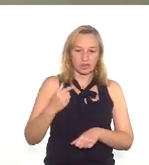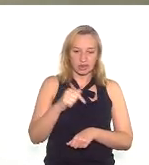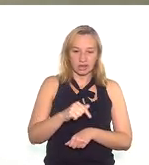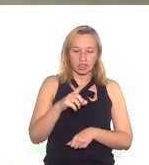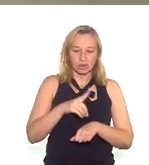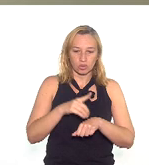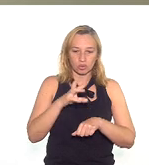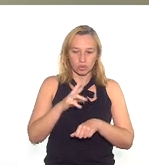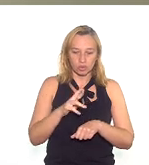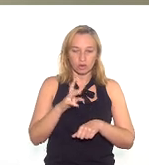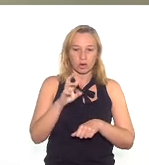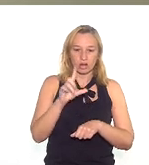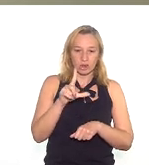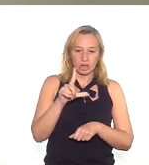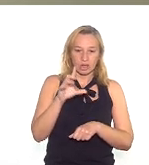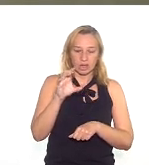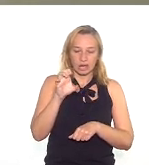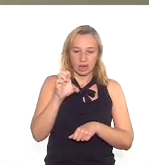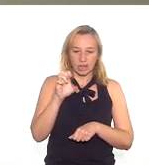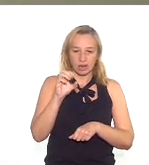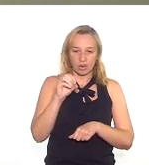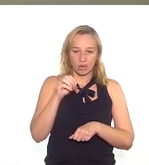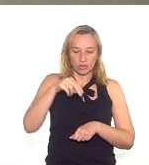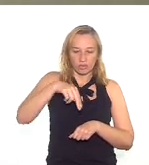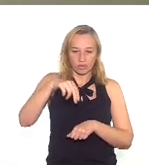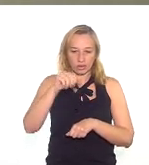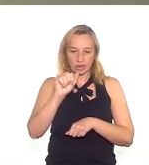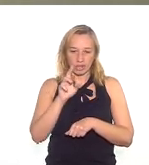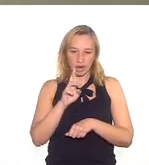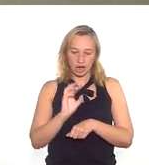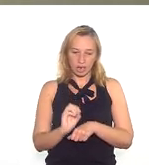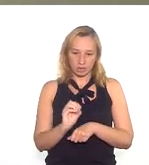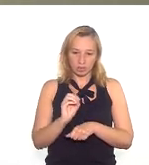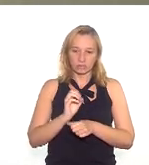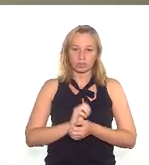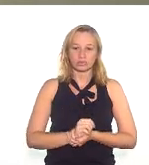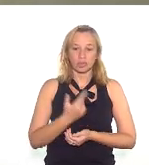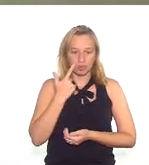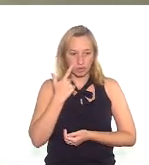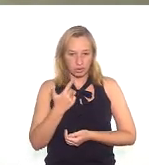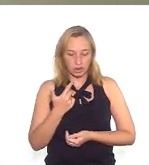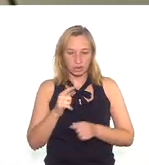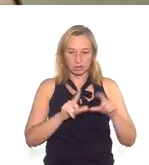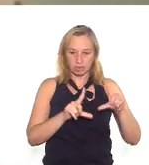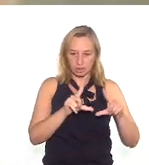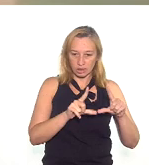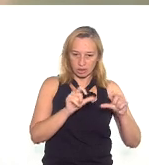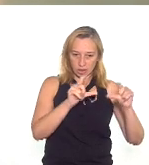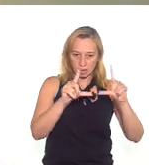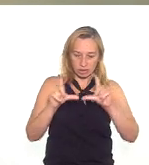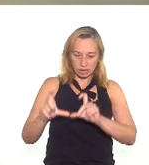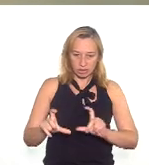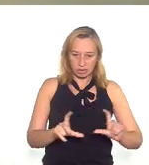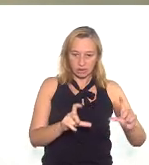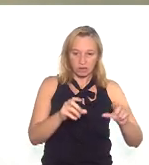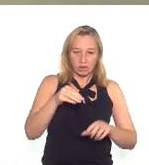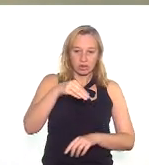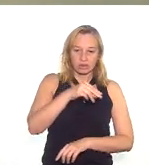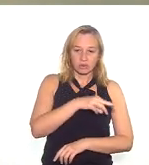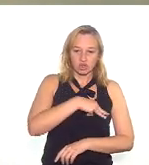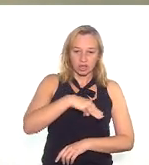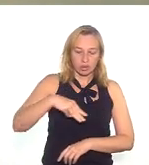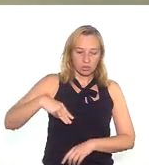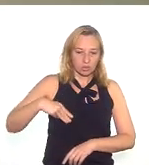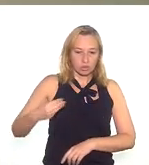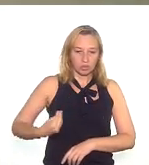doutor Leonardo Lima de Menezes. Estou vendo aqui na tela. Ministério Público